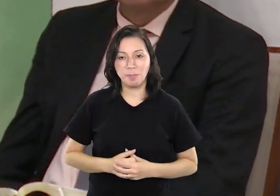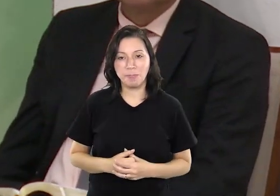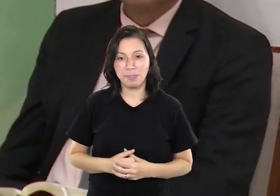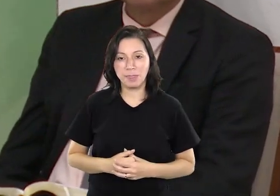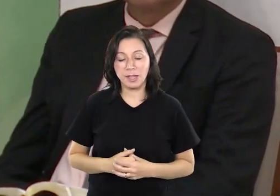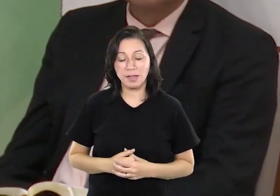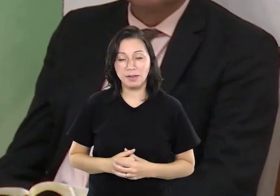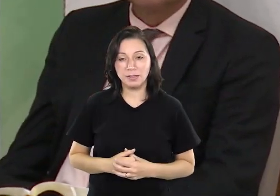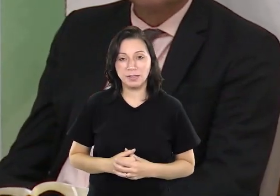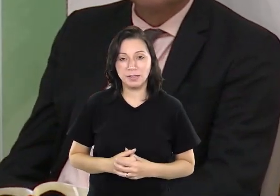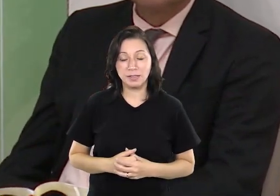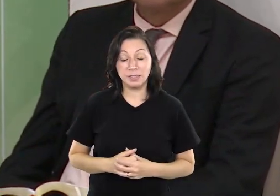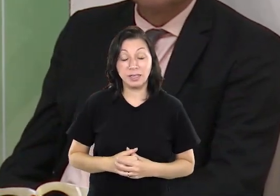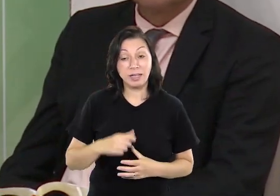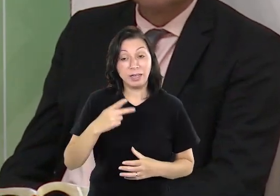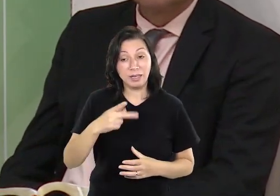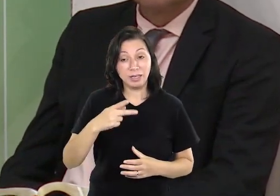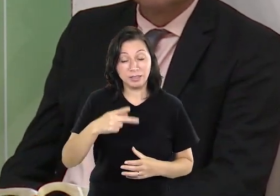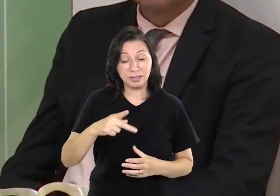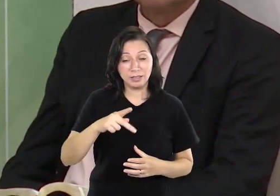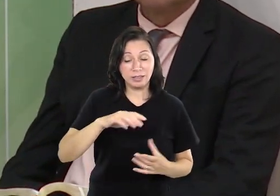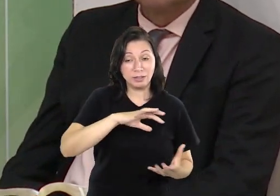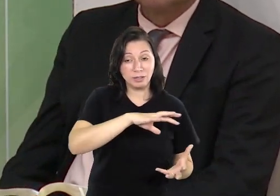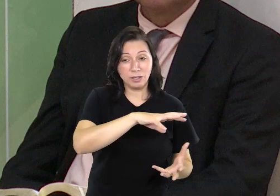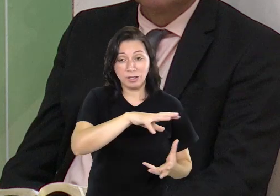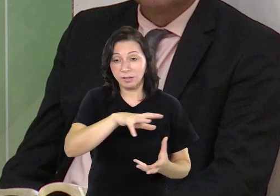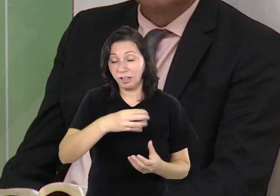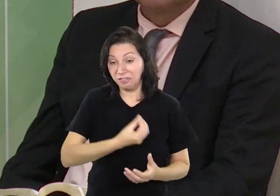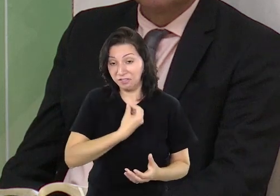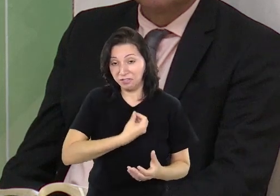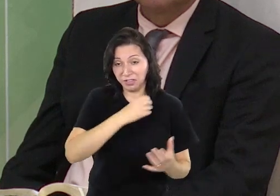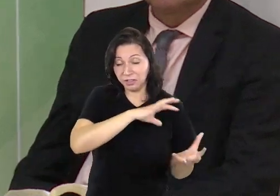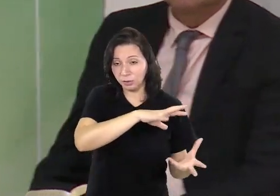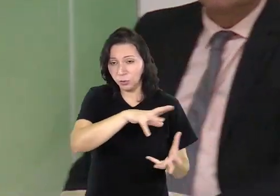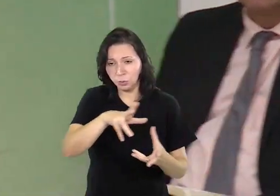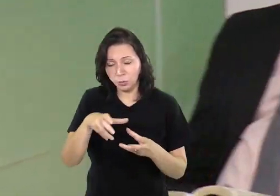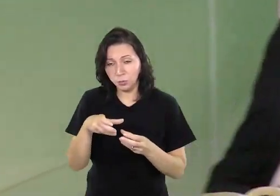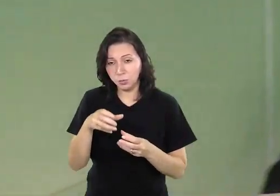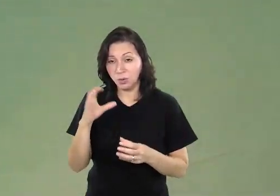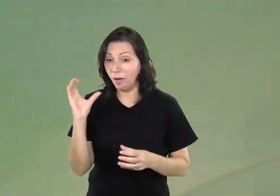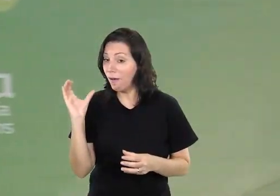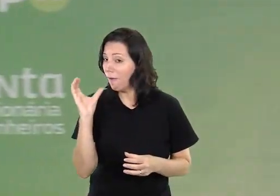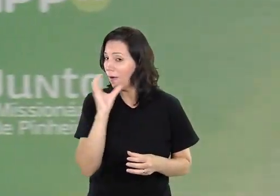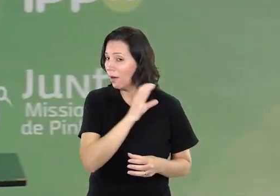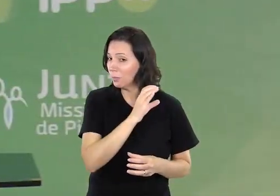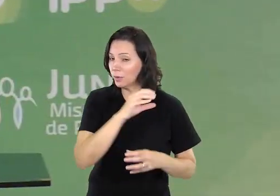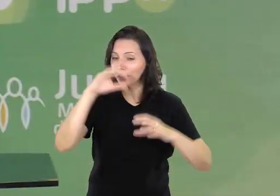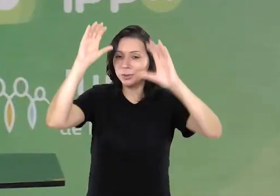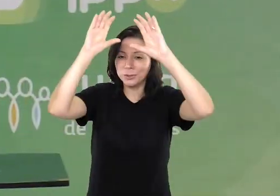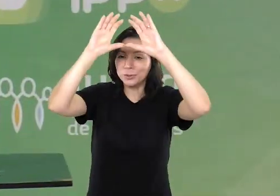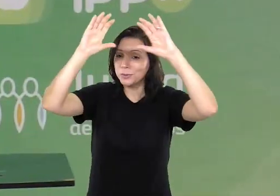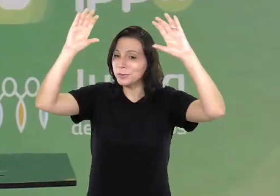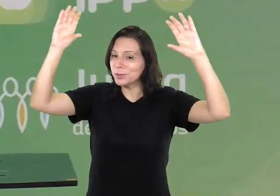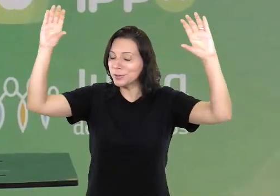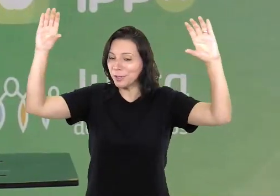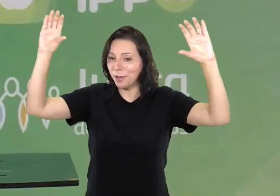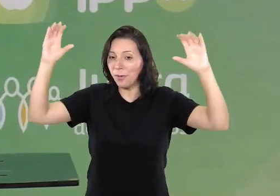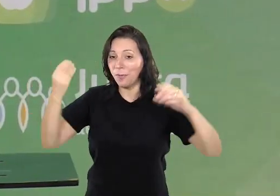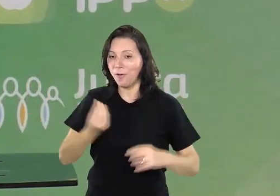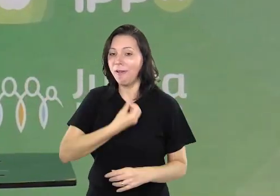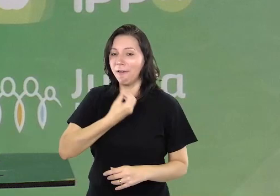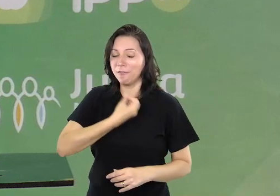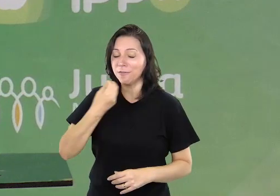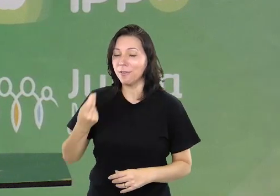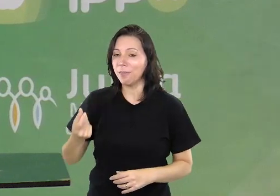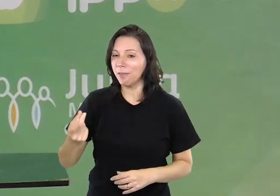a dimensão do temporal E do eterno a dimensão do humano e do divino